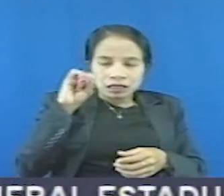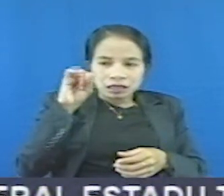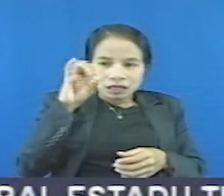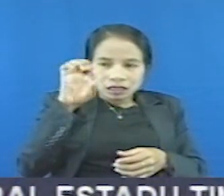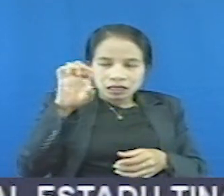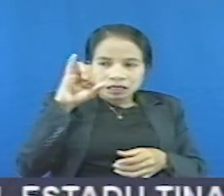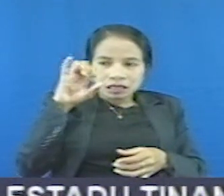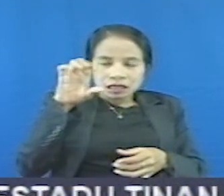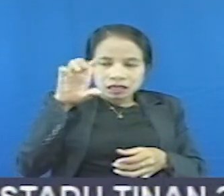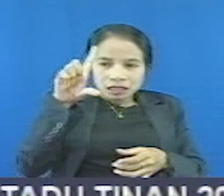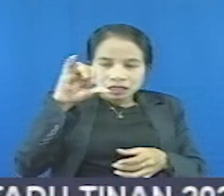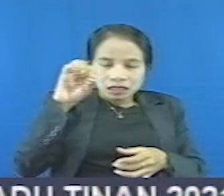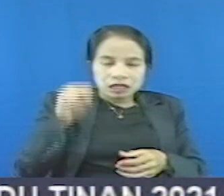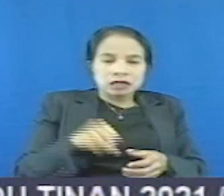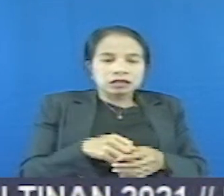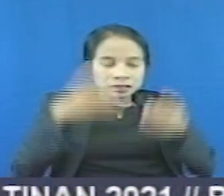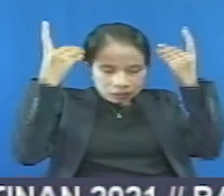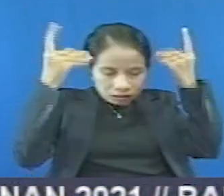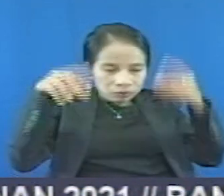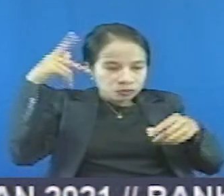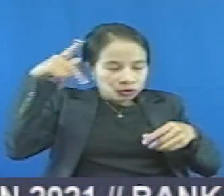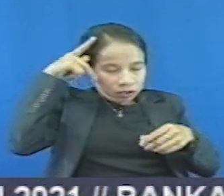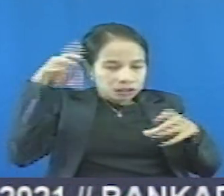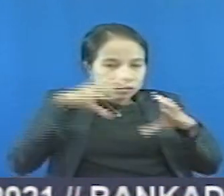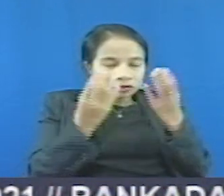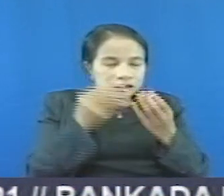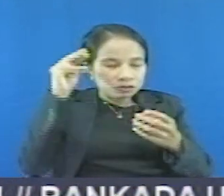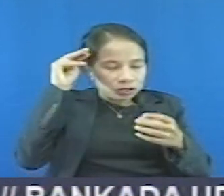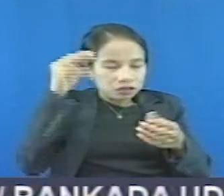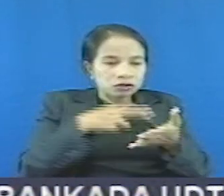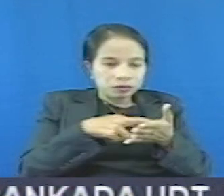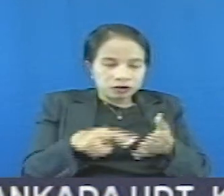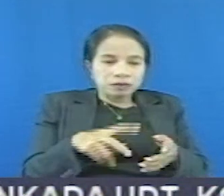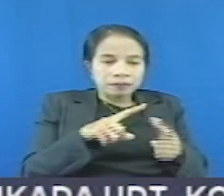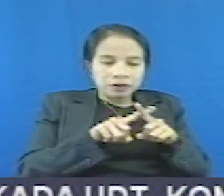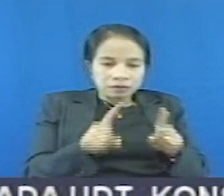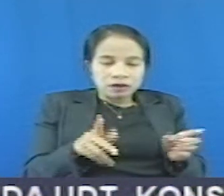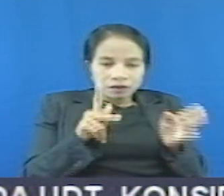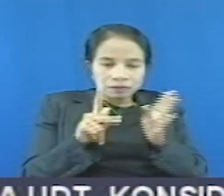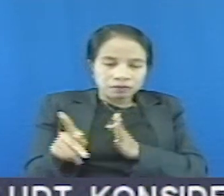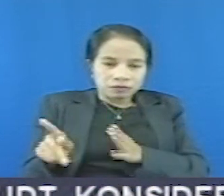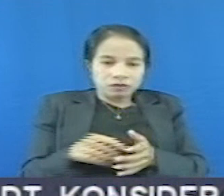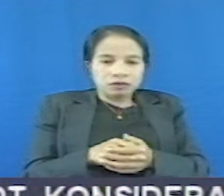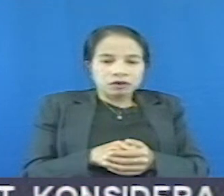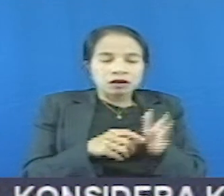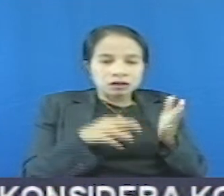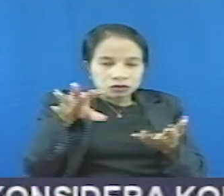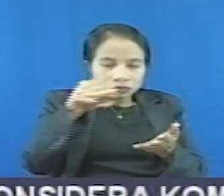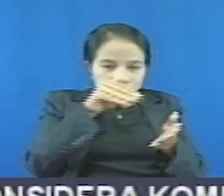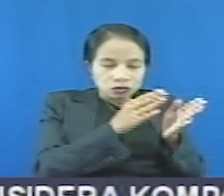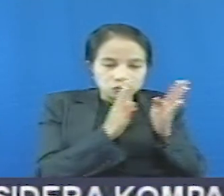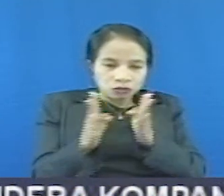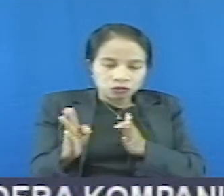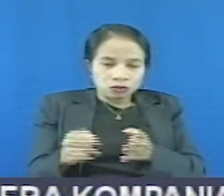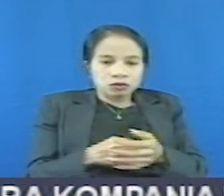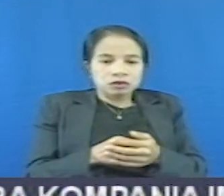Decisão na política Conselho Ministro Nian Rodi aprova, mas bem com a processo aquisição aprovisionamento Hatur Tuir Diploma Legal